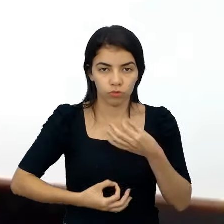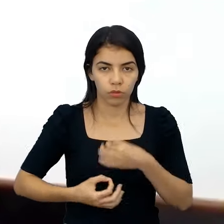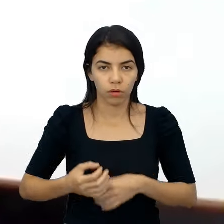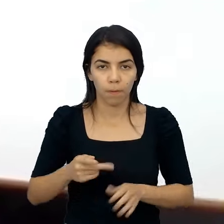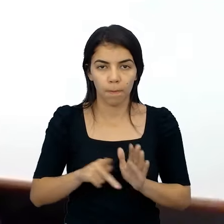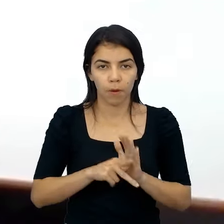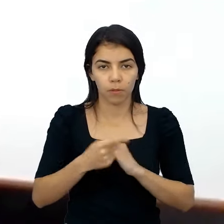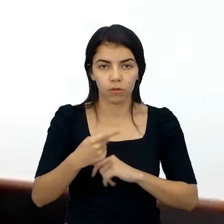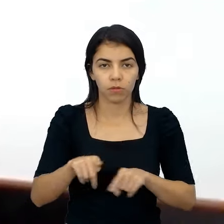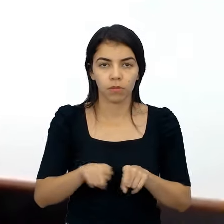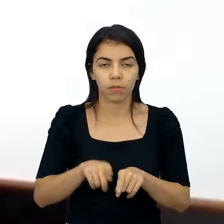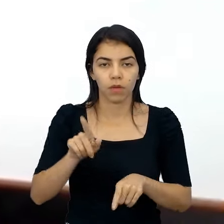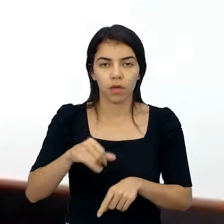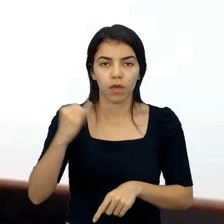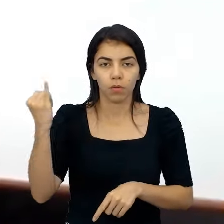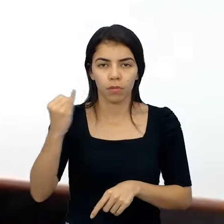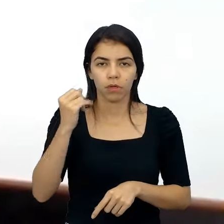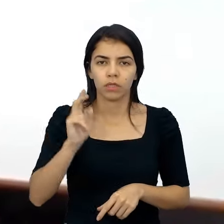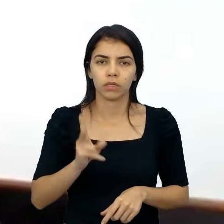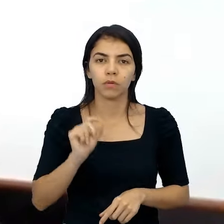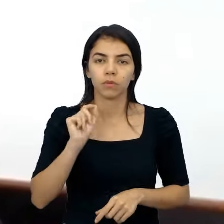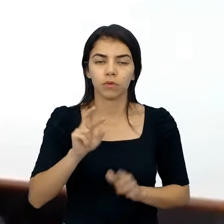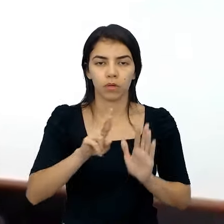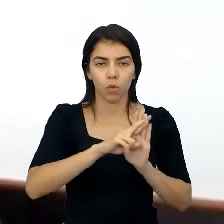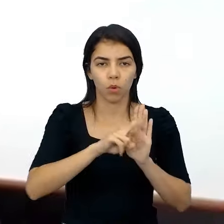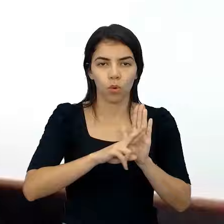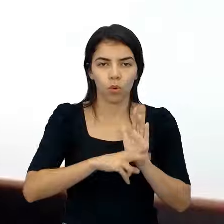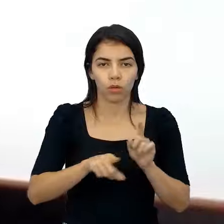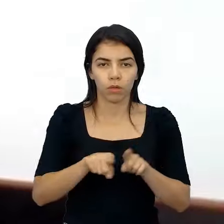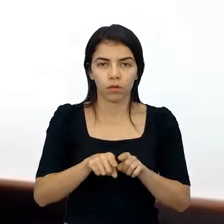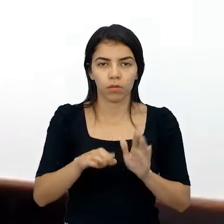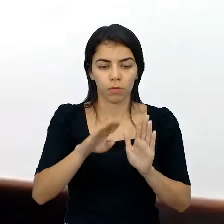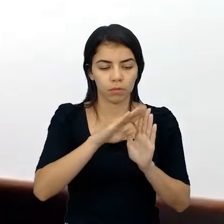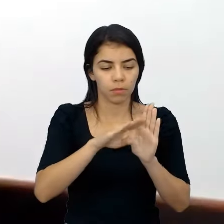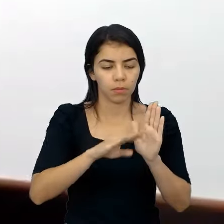importante é que sempre haja um roteiro, porque tomando por base